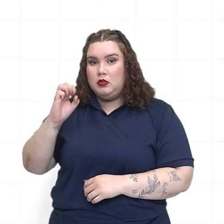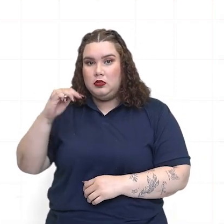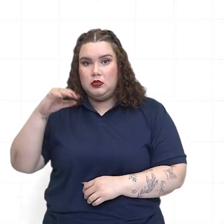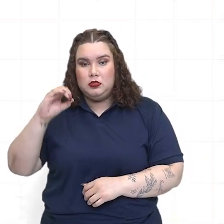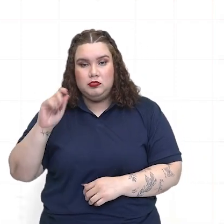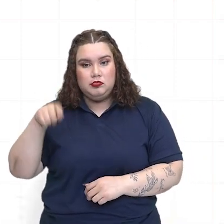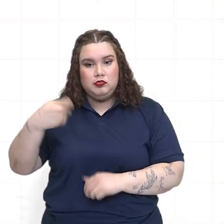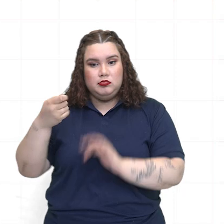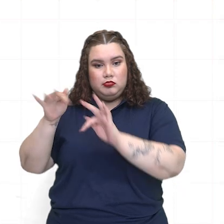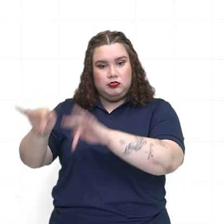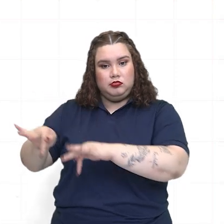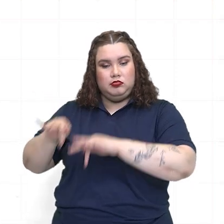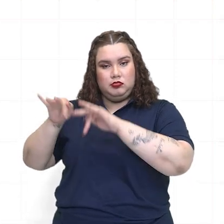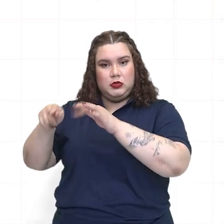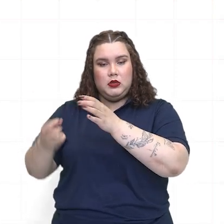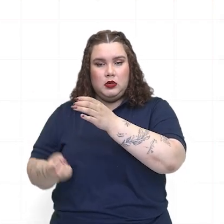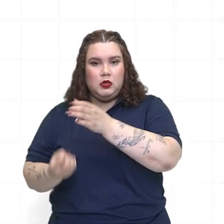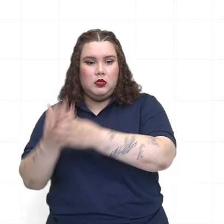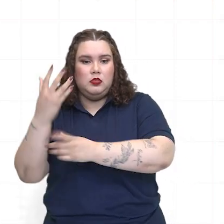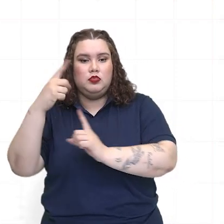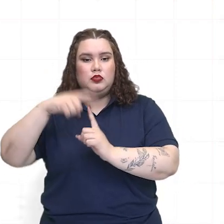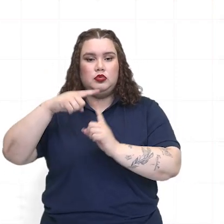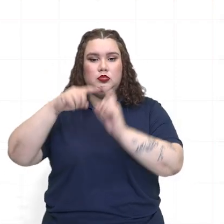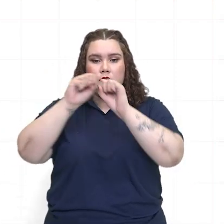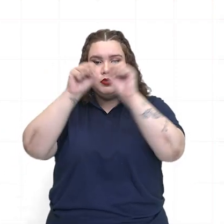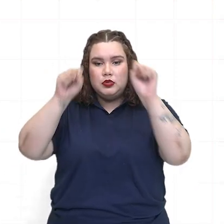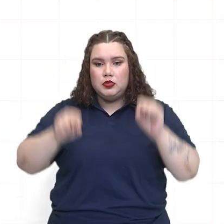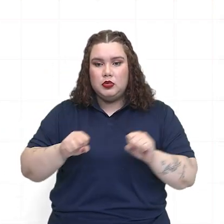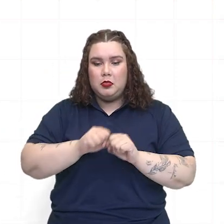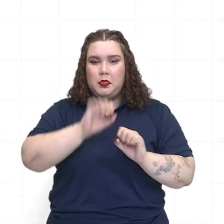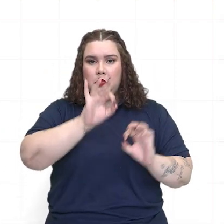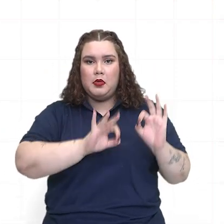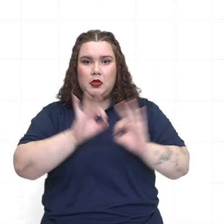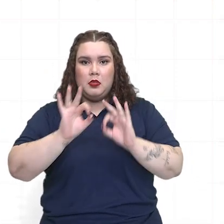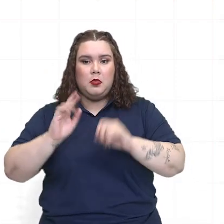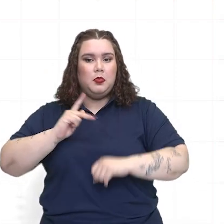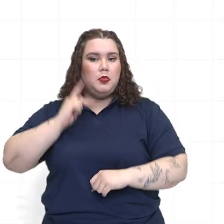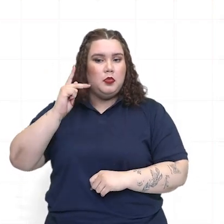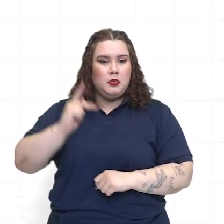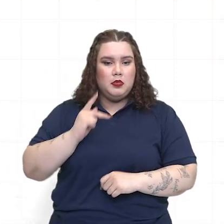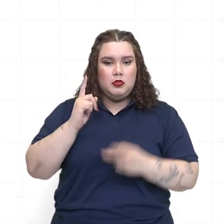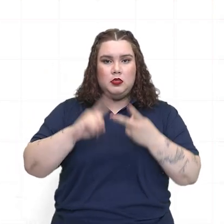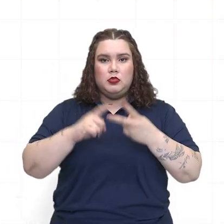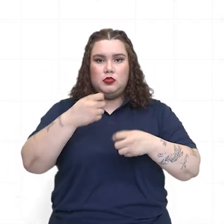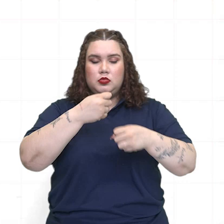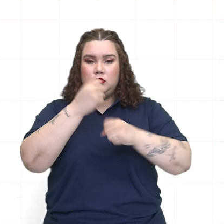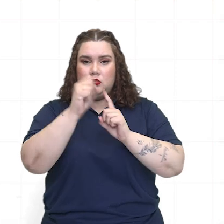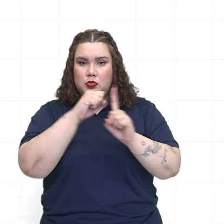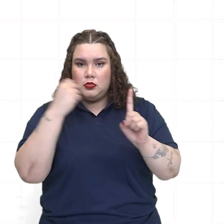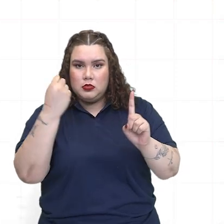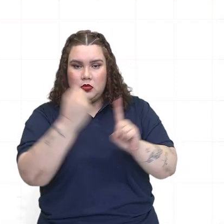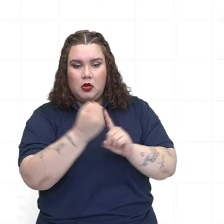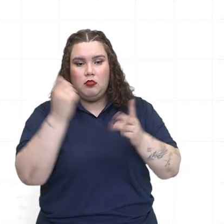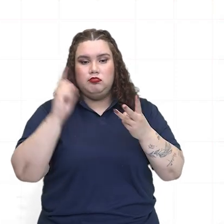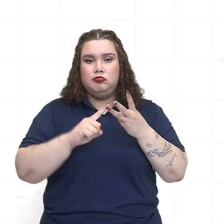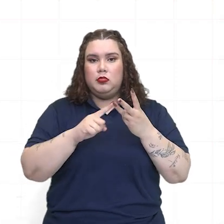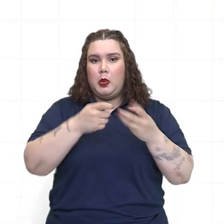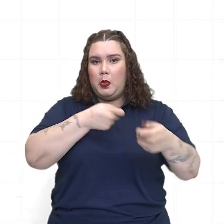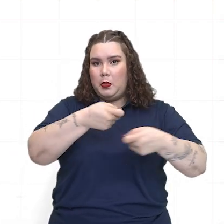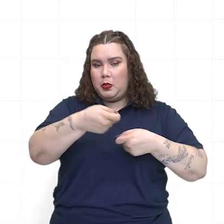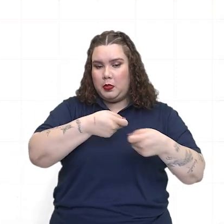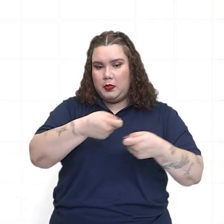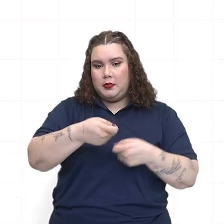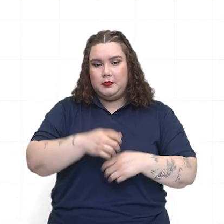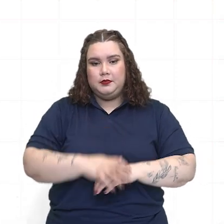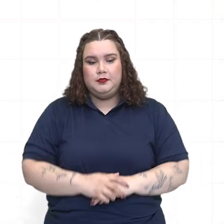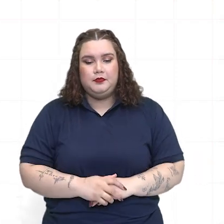organização política, social e econômica, tá? Esse desenvolvimento pode ser compreendido